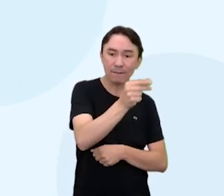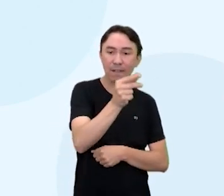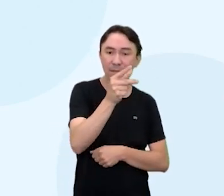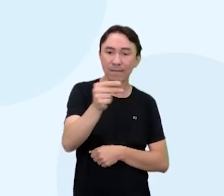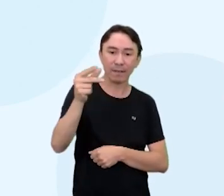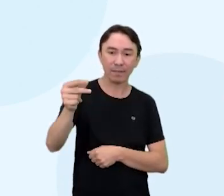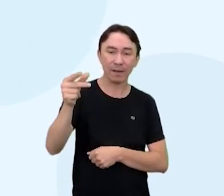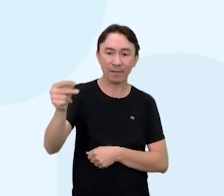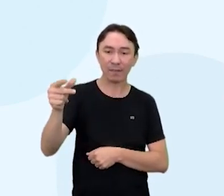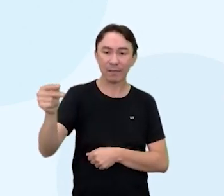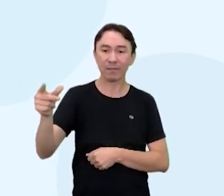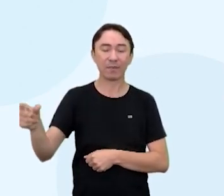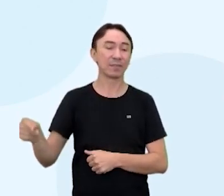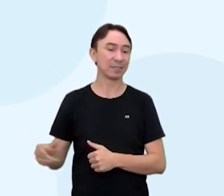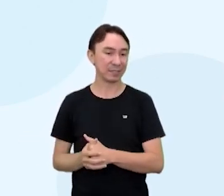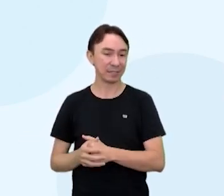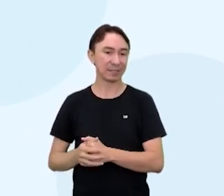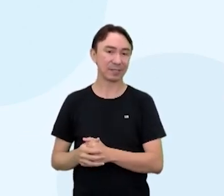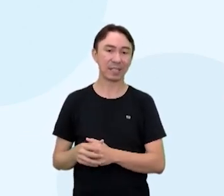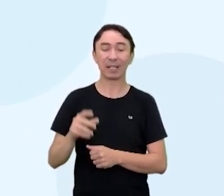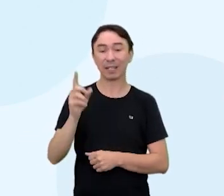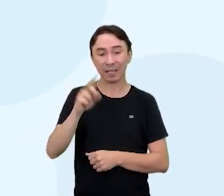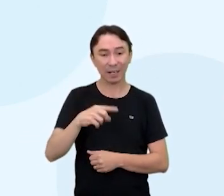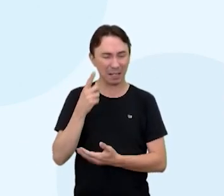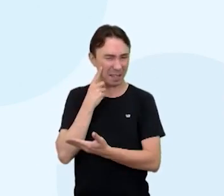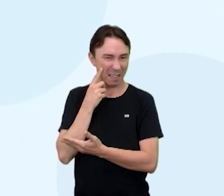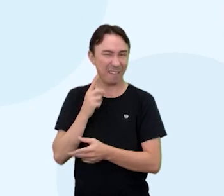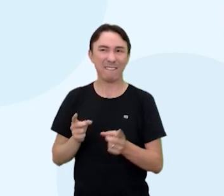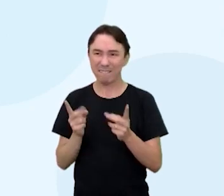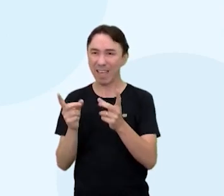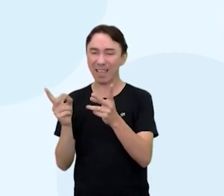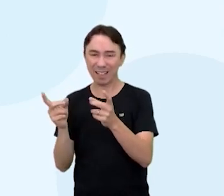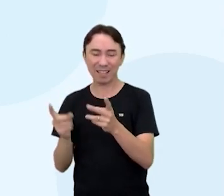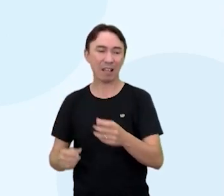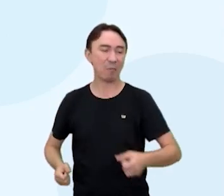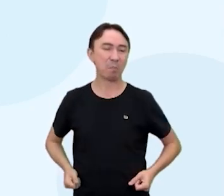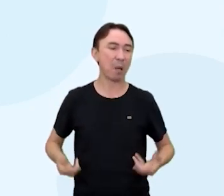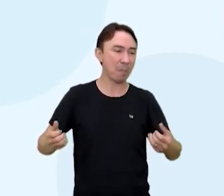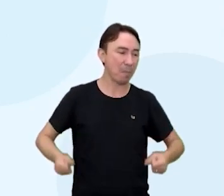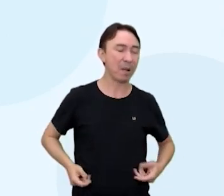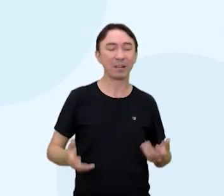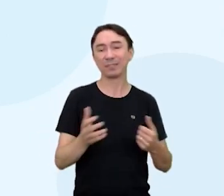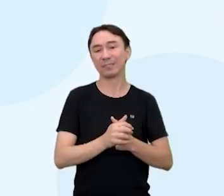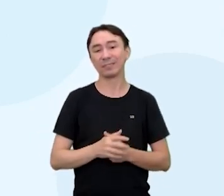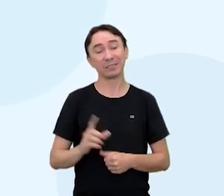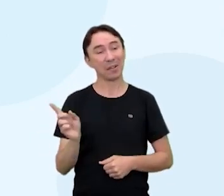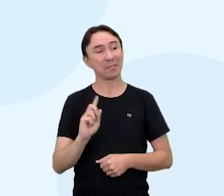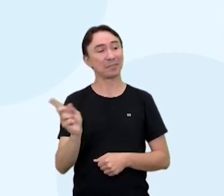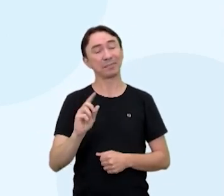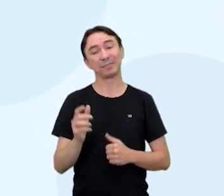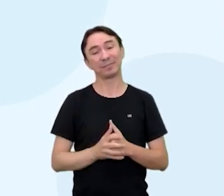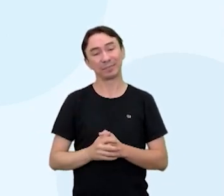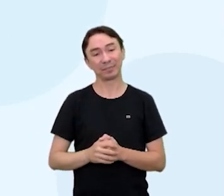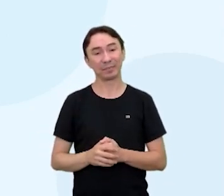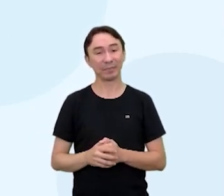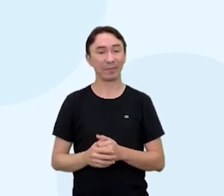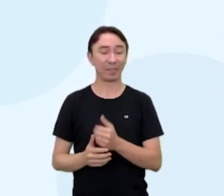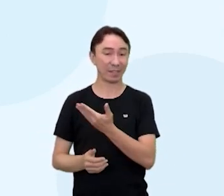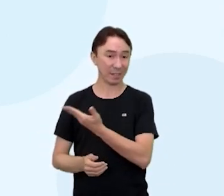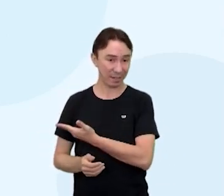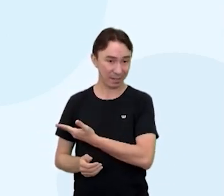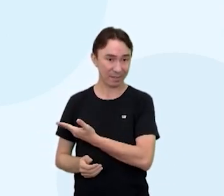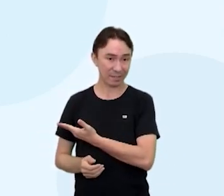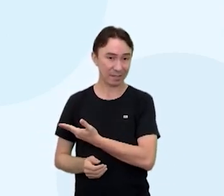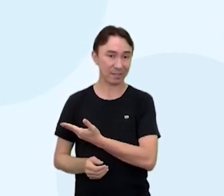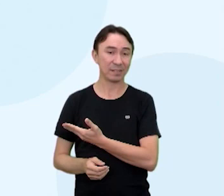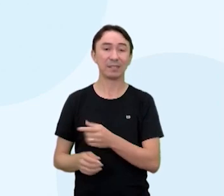está falando de venda, não está falando de gastos. Mais. Cidadania. Medidas adotadas para evitar